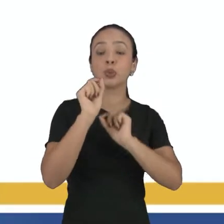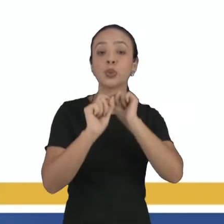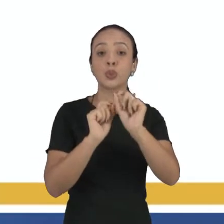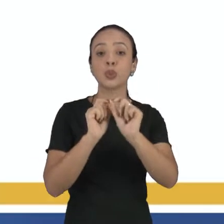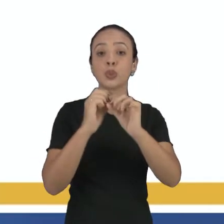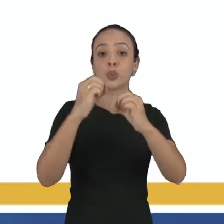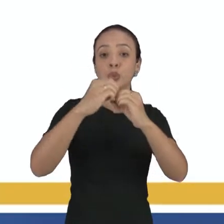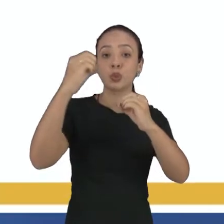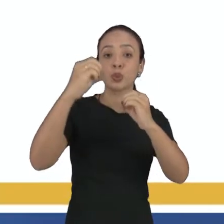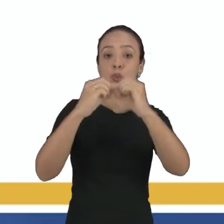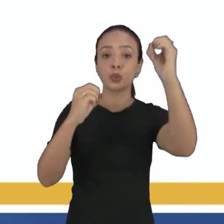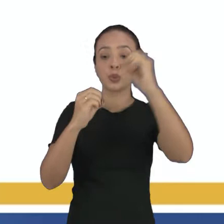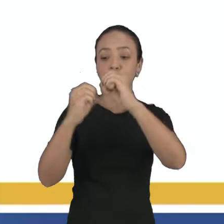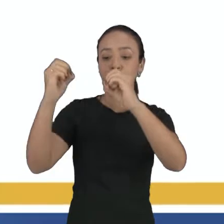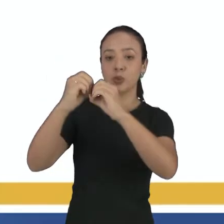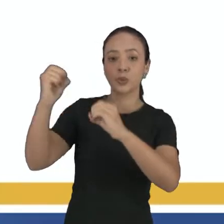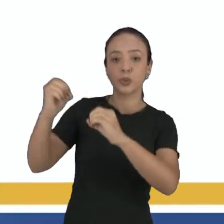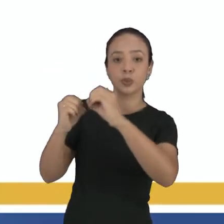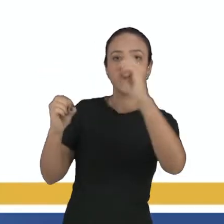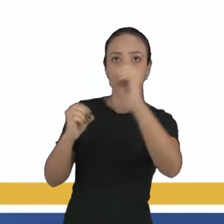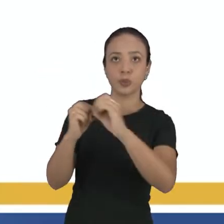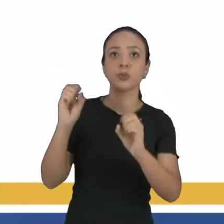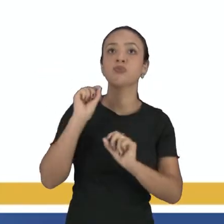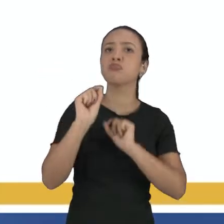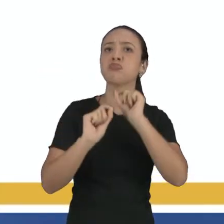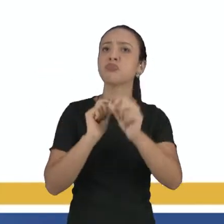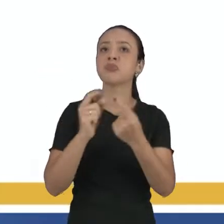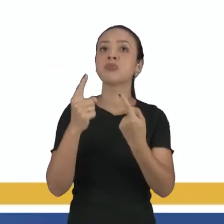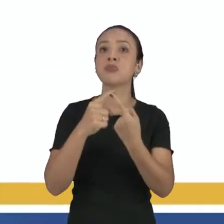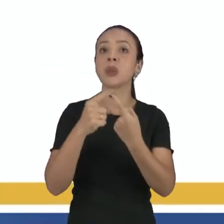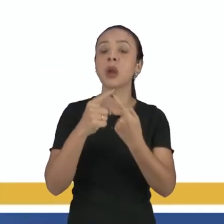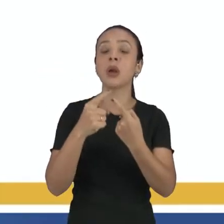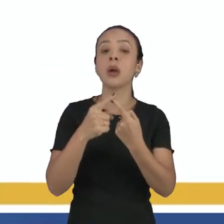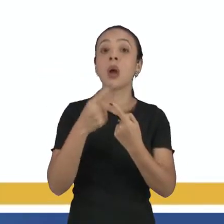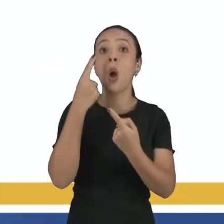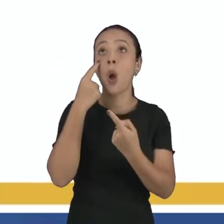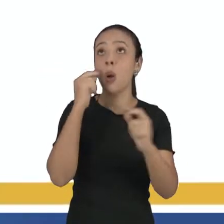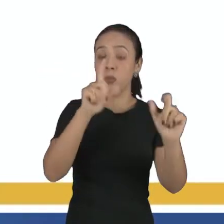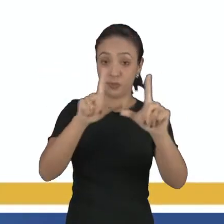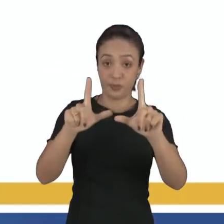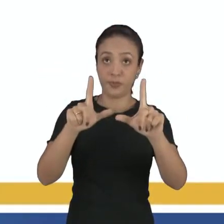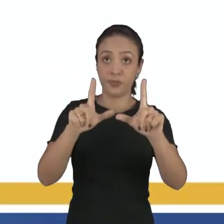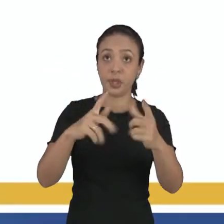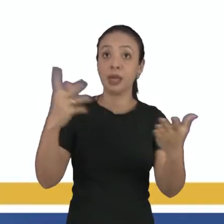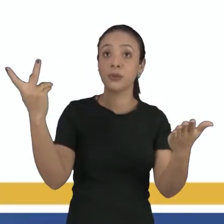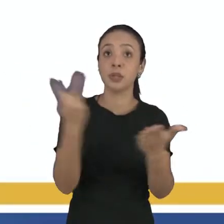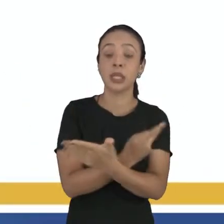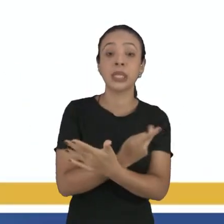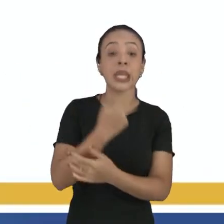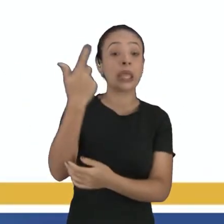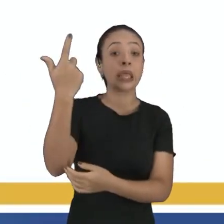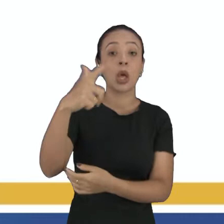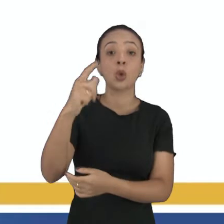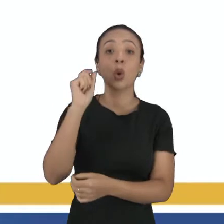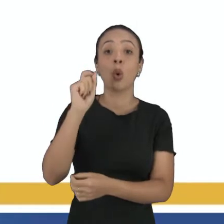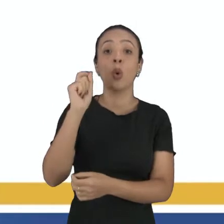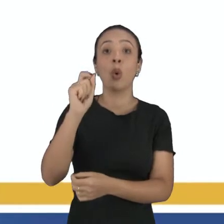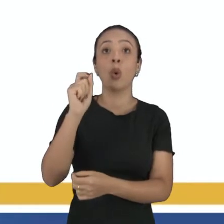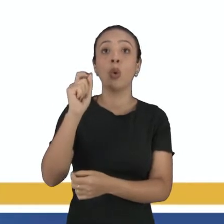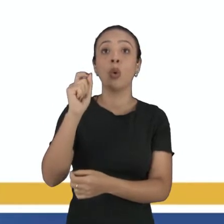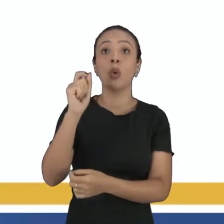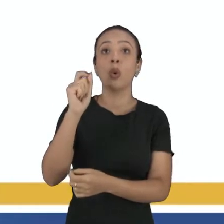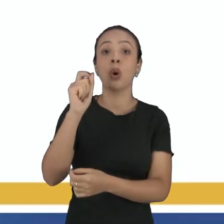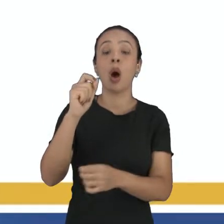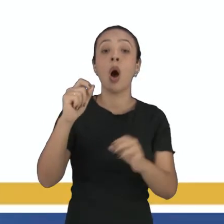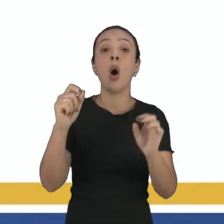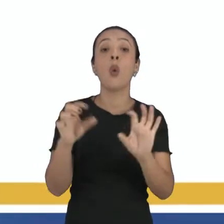reprodução assexuada, tá? A reprodução assexuada, acompanha ali comigo na telinha, ó, ocorre sem a união de